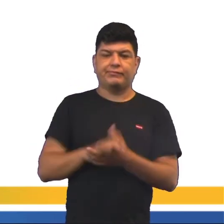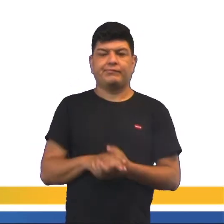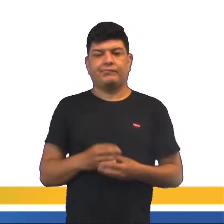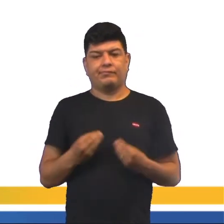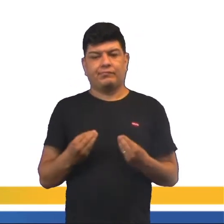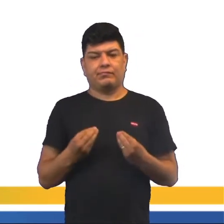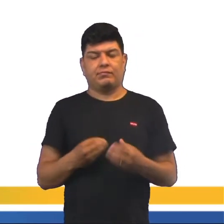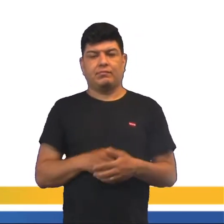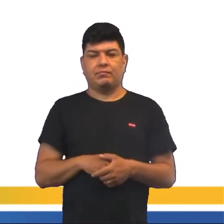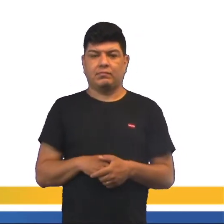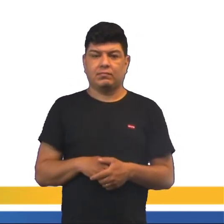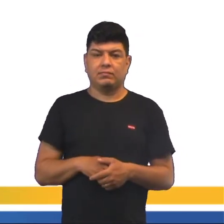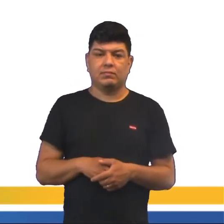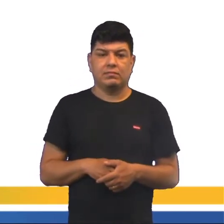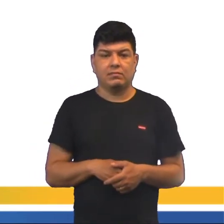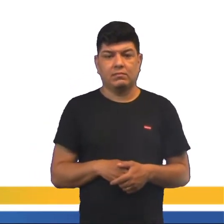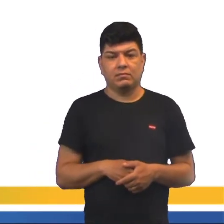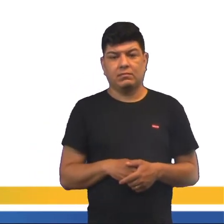mão, né,